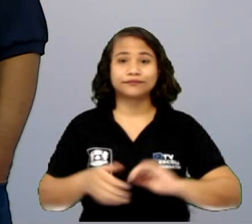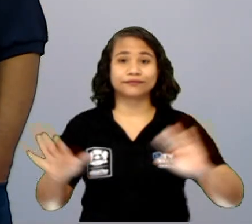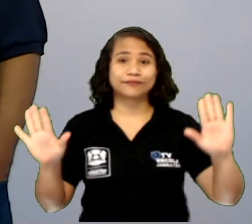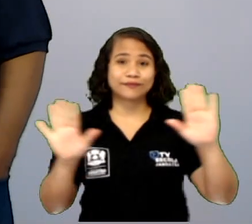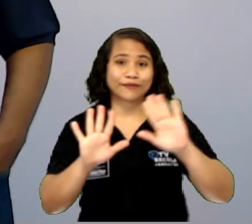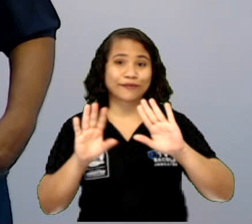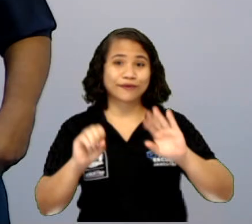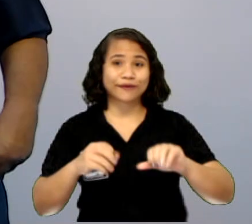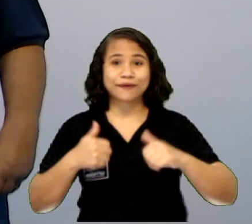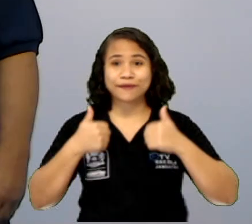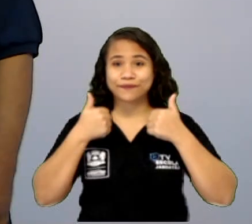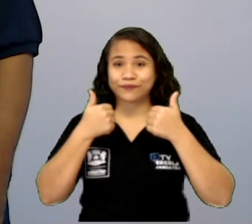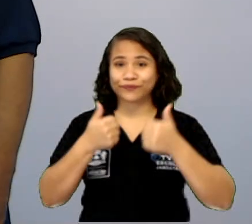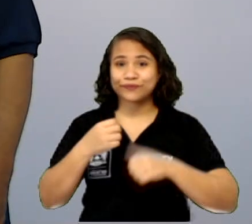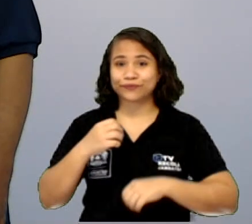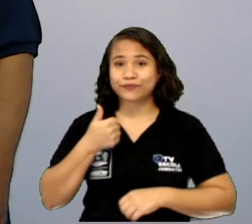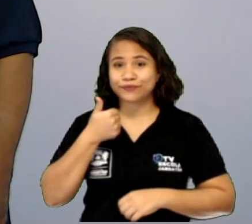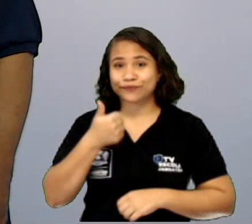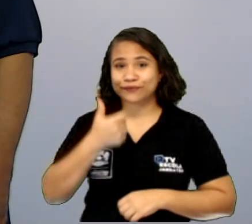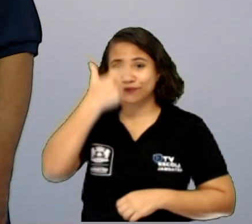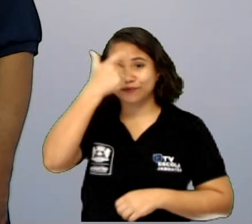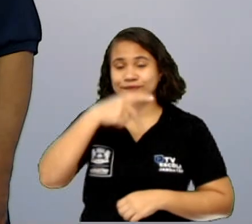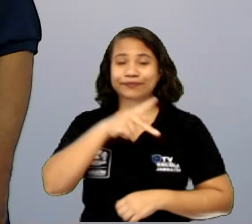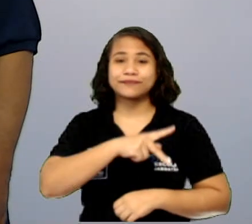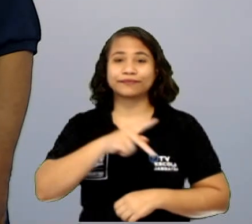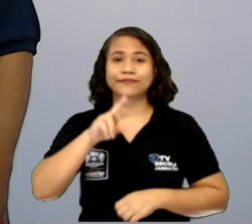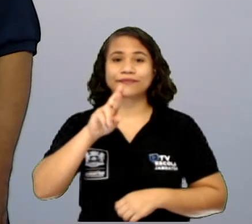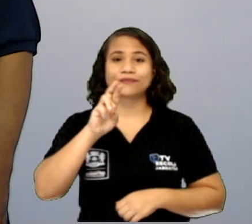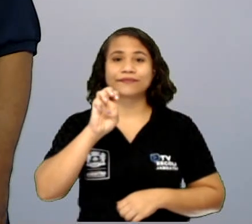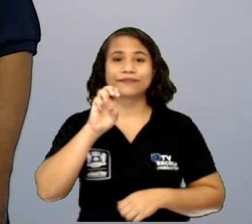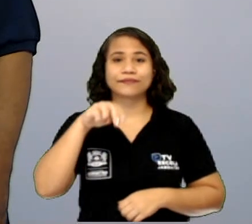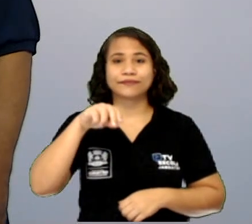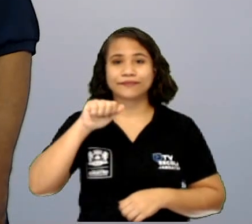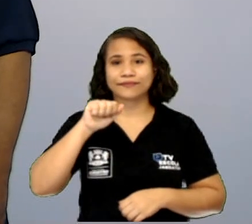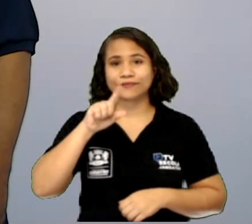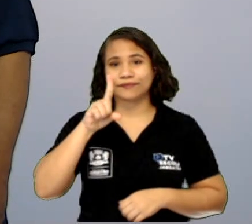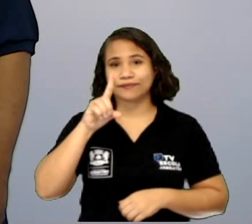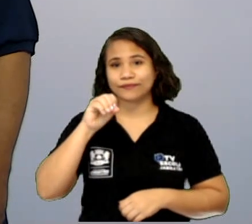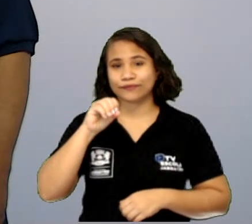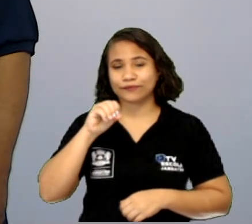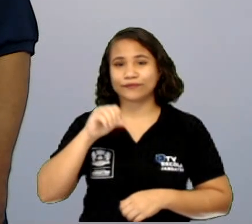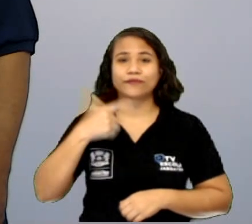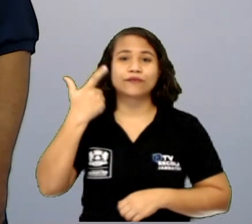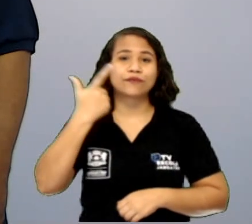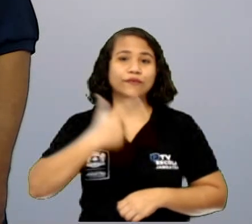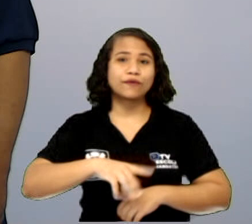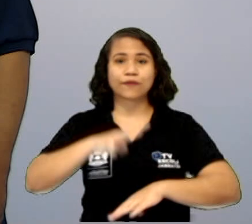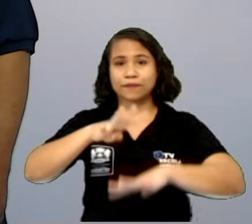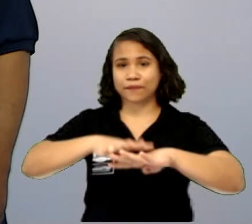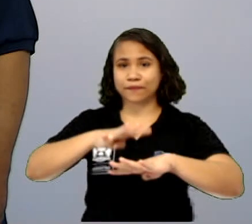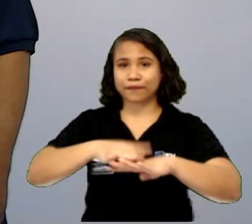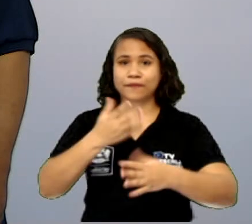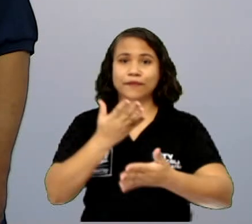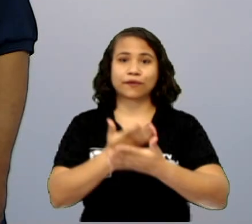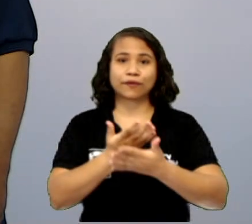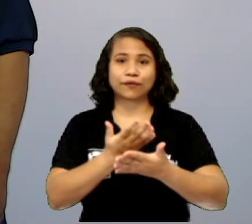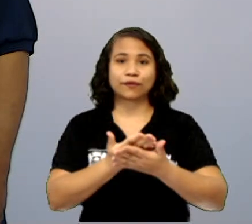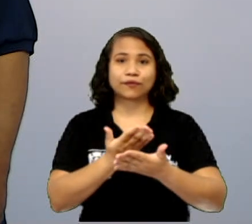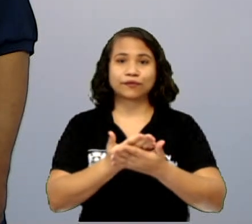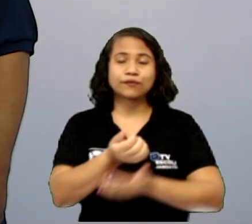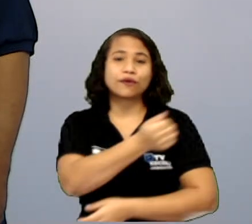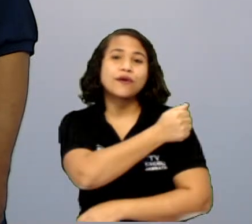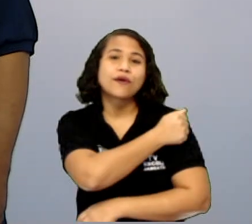o Olá minha gente eu sou o Professor Reinaldo Beltrão Vamos começar agora mais uma aula de matemática para estudantes do